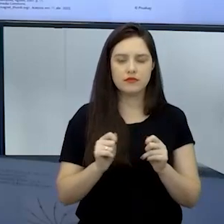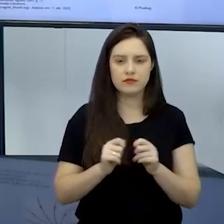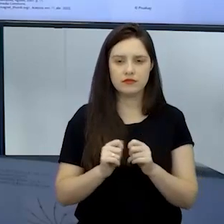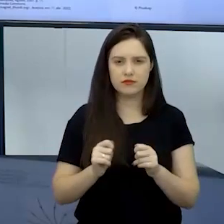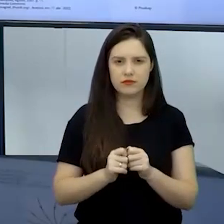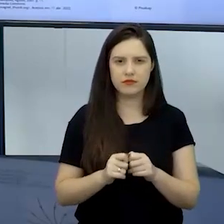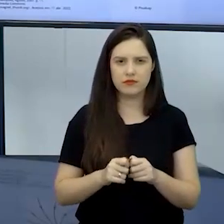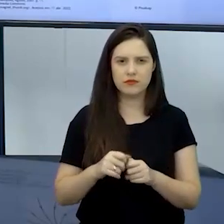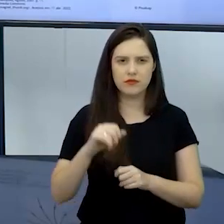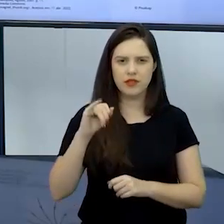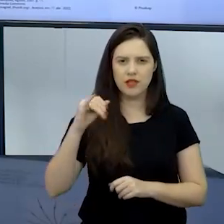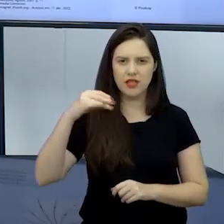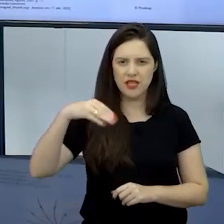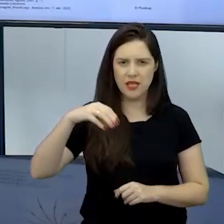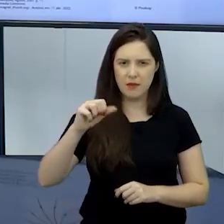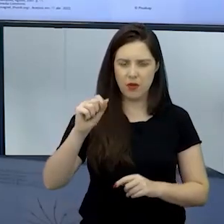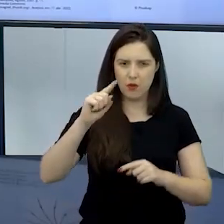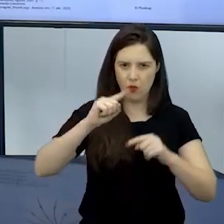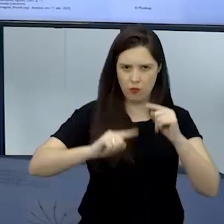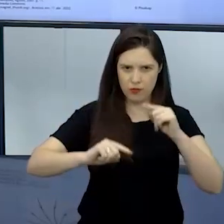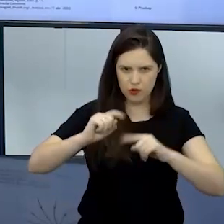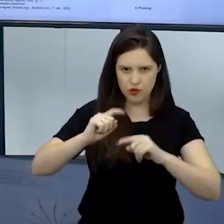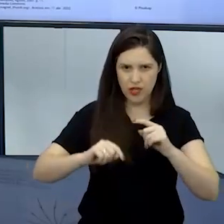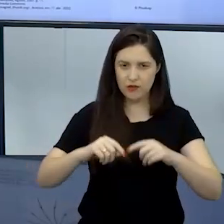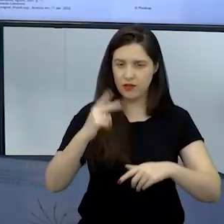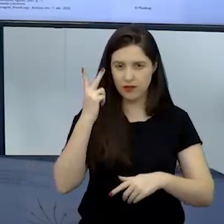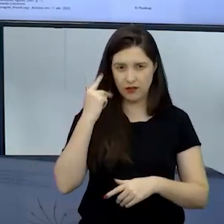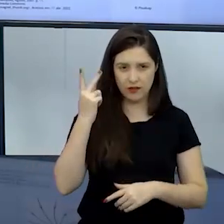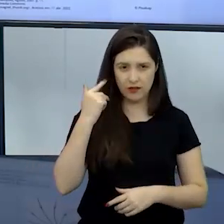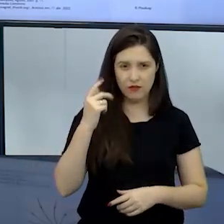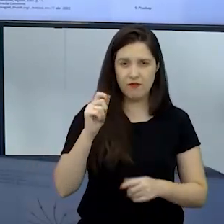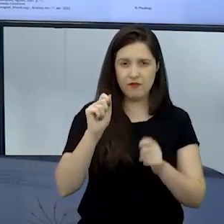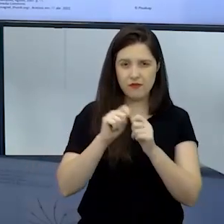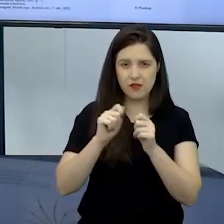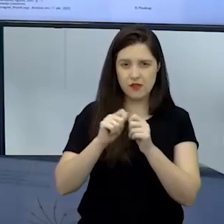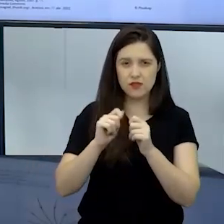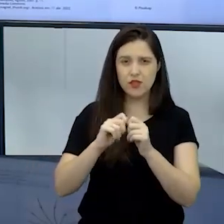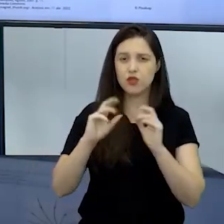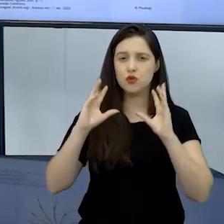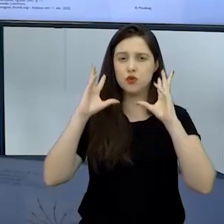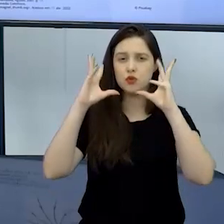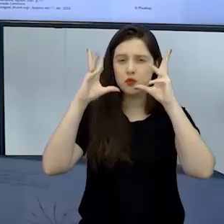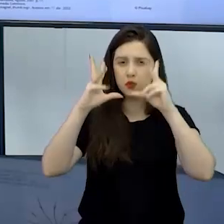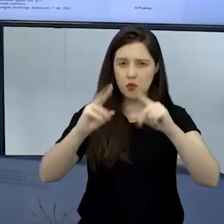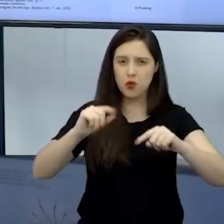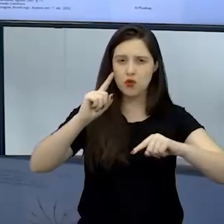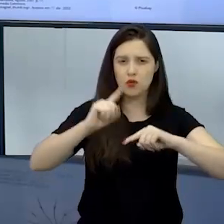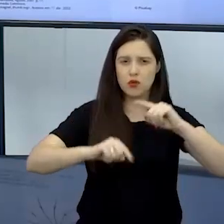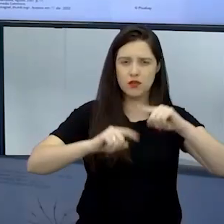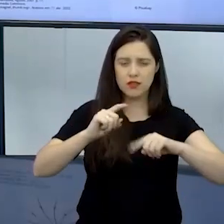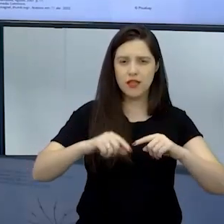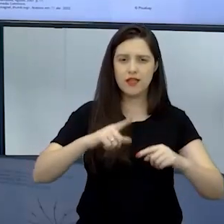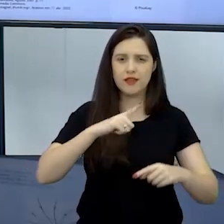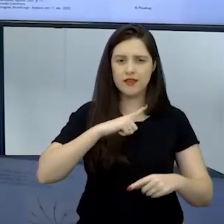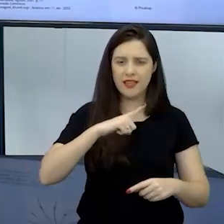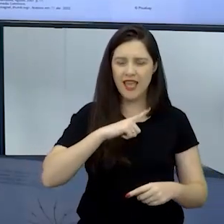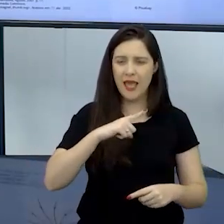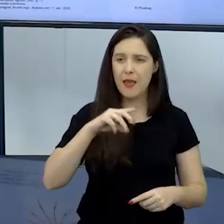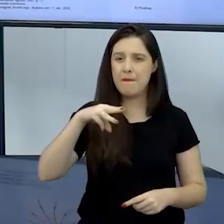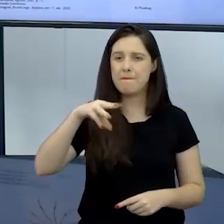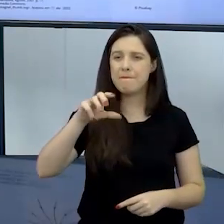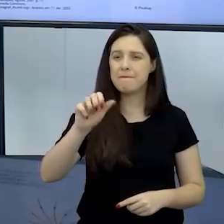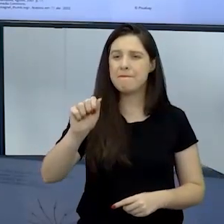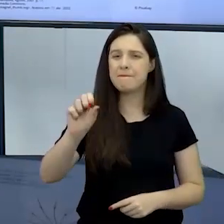Então, você tem aqui um objeto, existe um campo gravitacional que atrai o quê? Todo objeto que tem massa. Olha lá, ó.